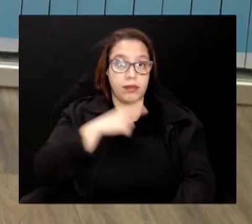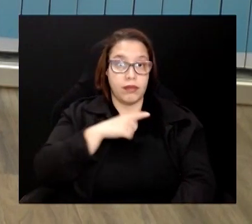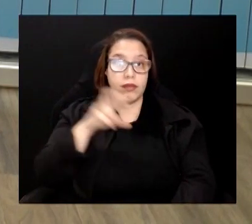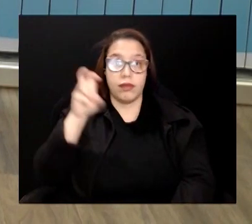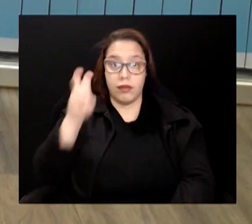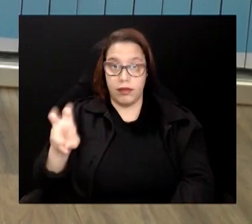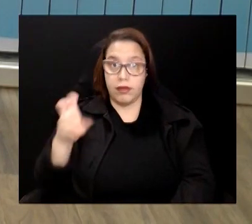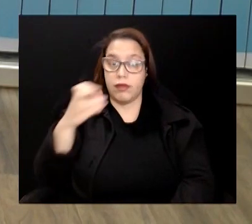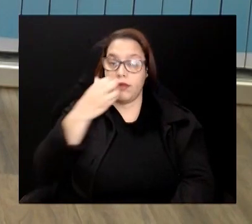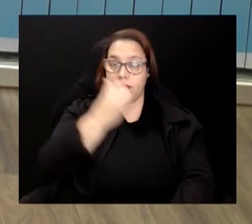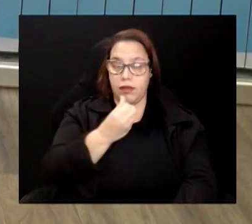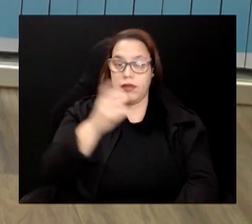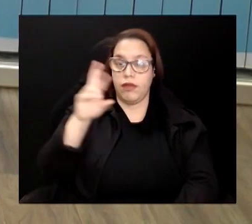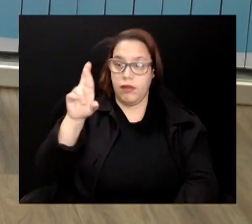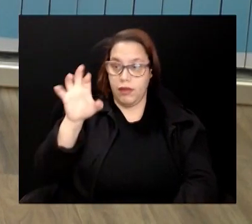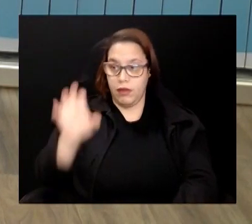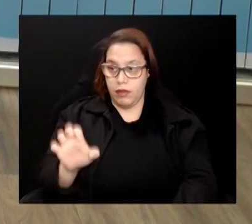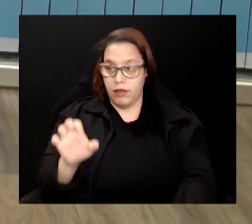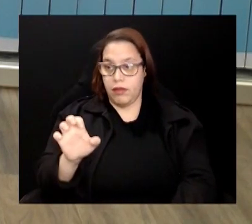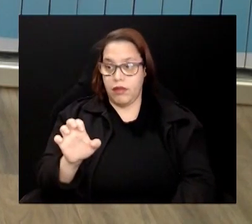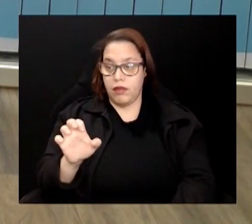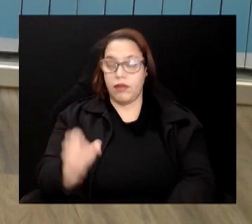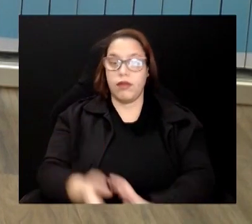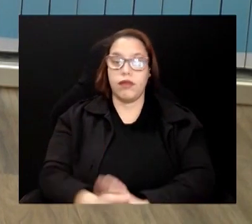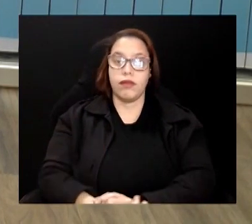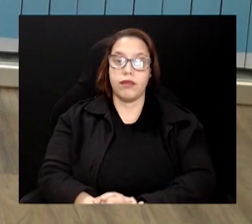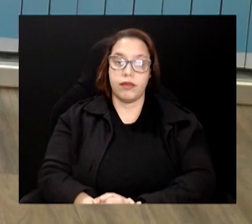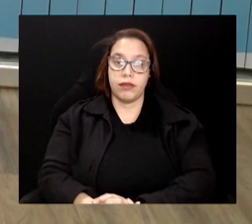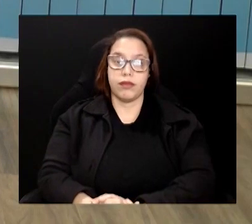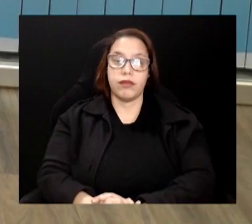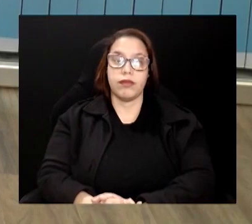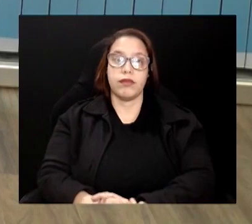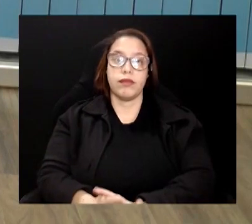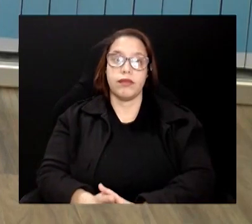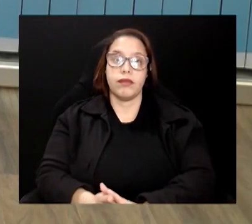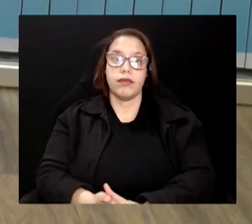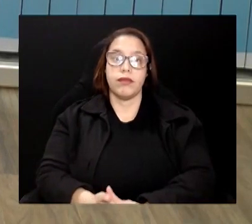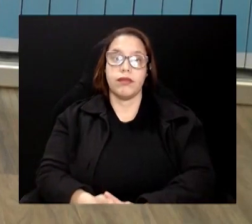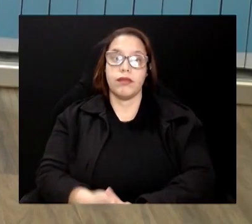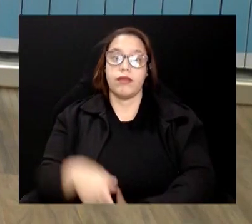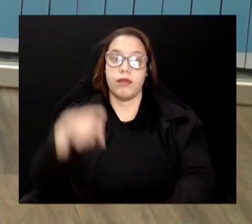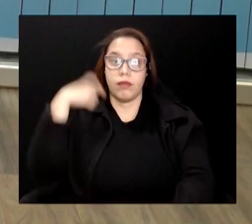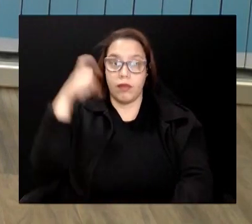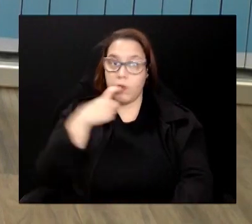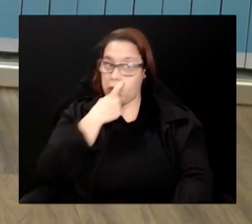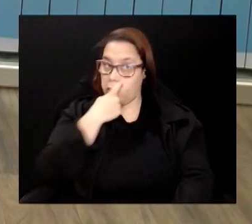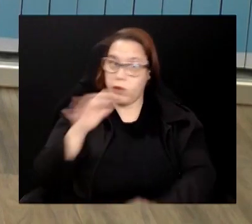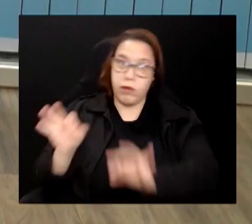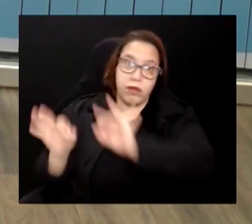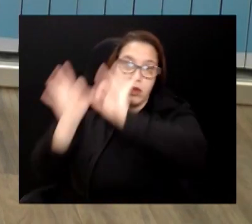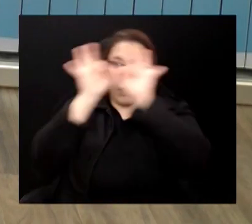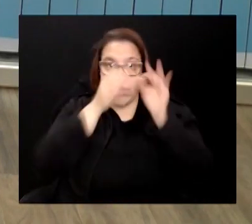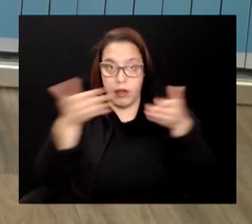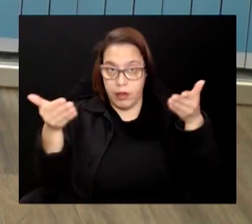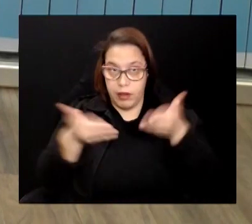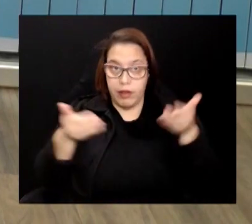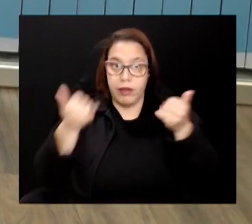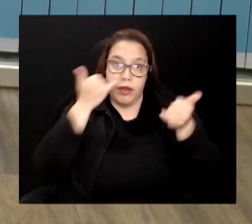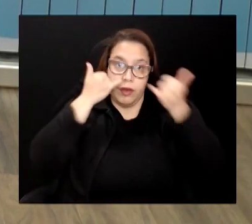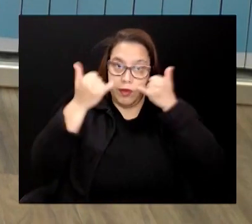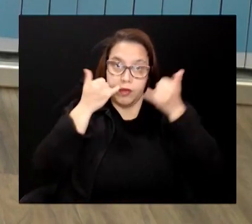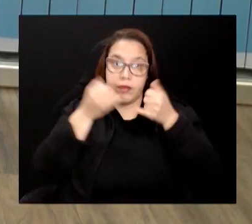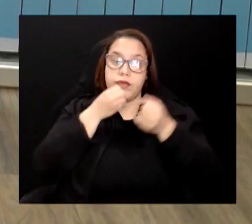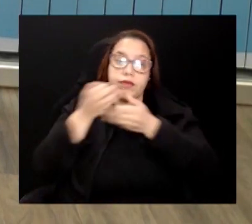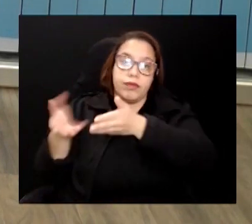6ª reuniões extraordinárias. A Mirna Abreu acompanhou tudo e traz agora as informações. Seja